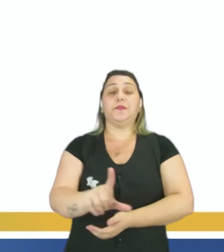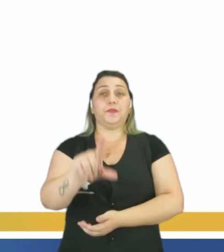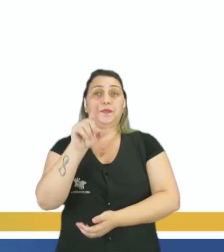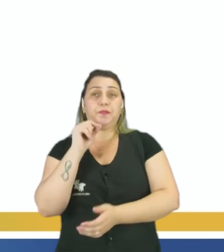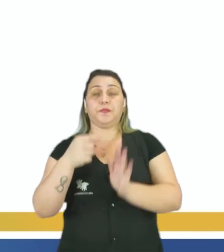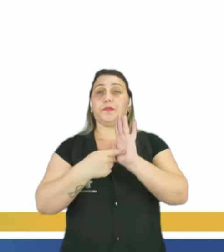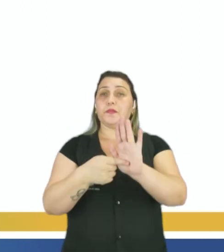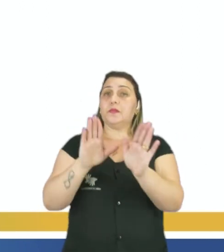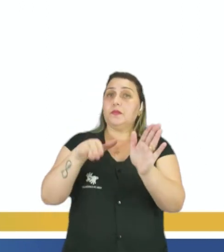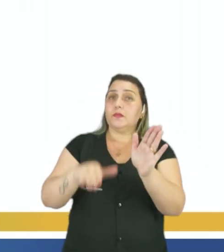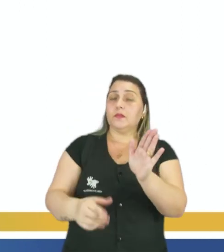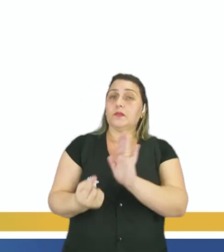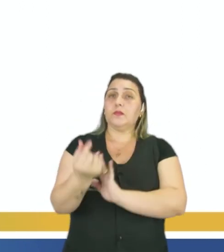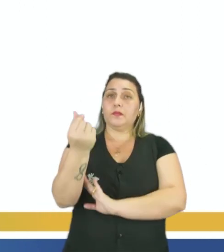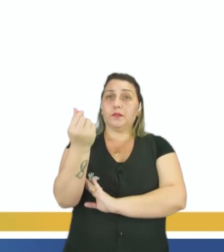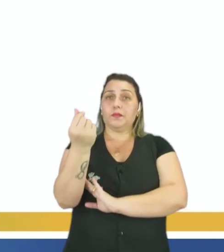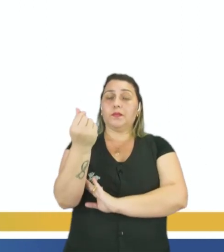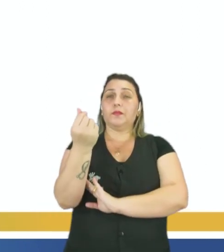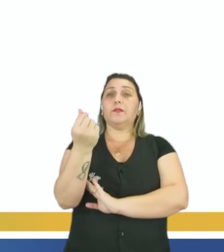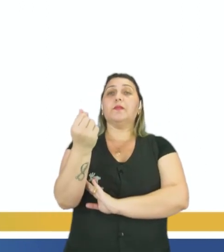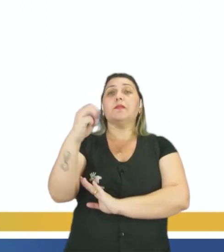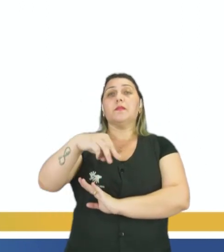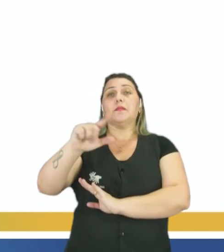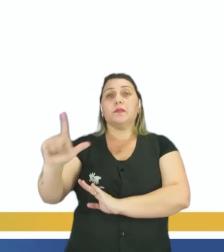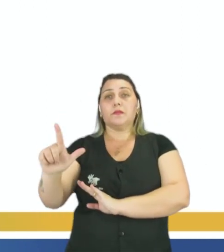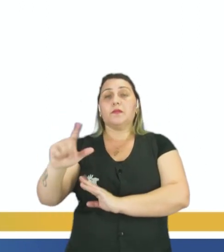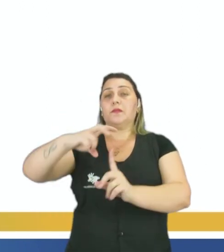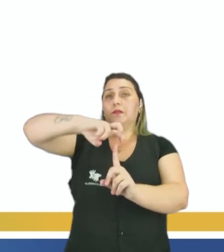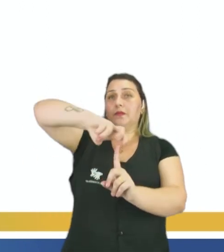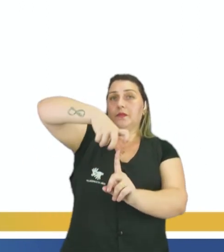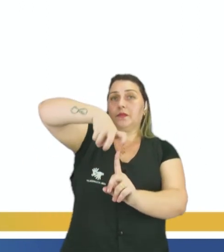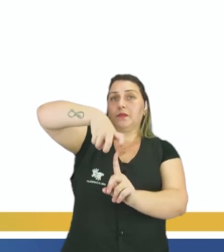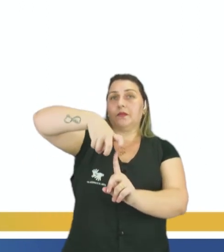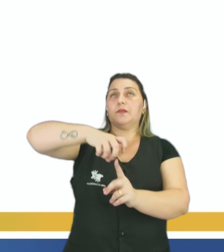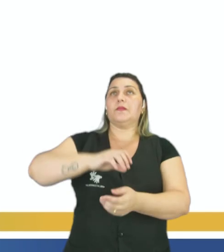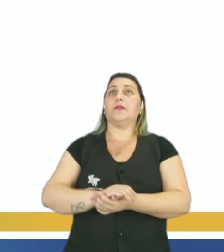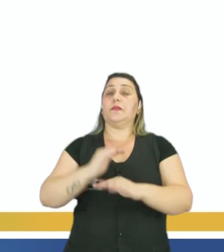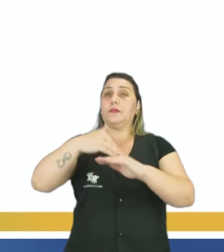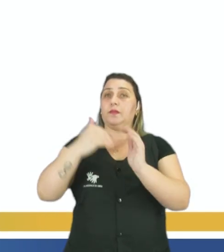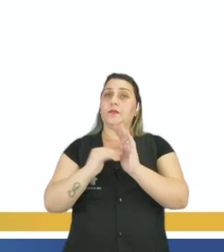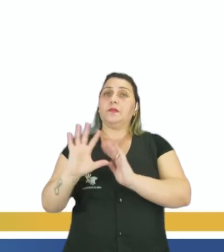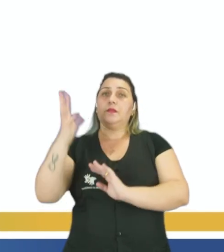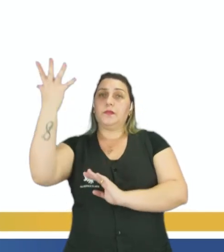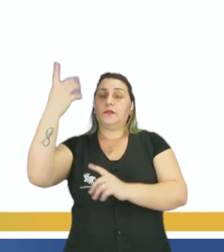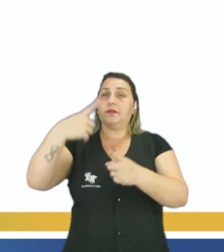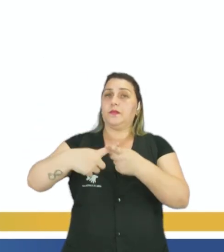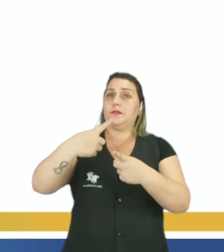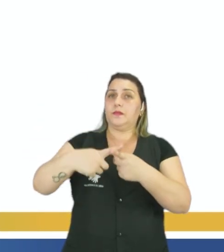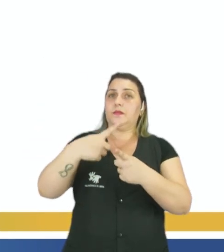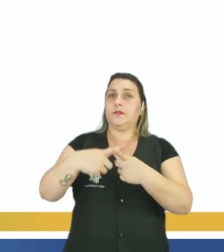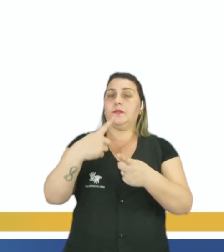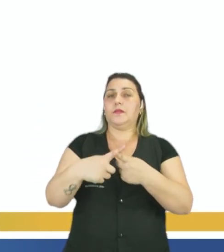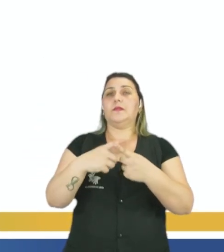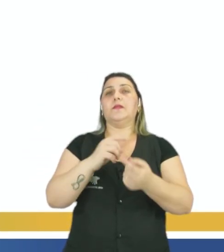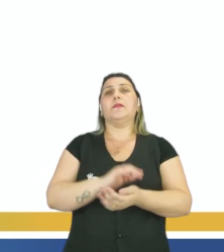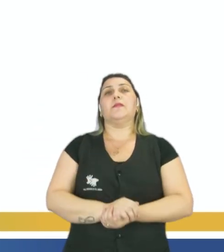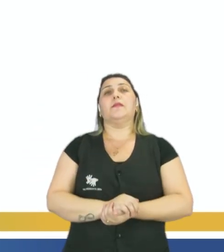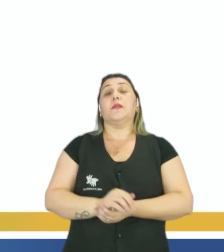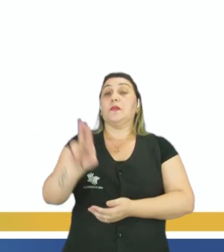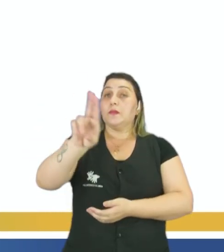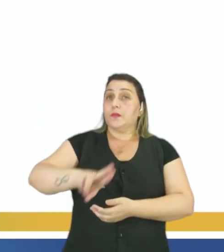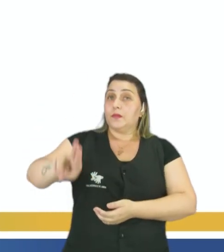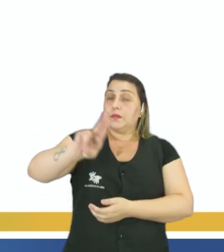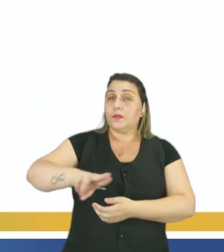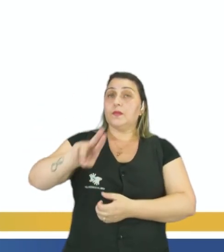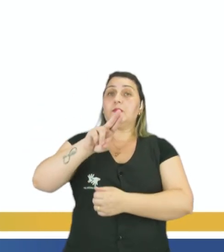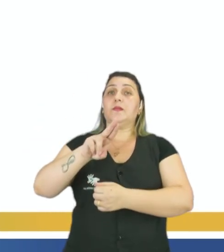apresenta menor valor por milímetro de refrigerante. Isso tudo aconteceu porque eles